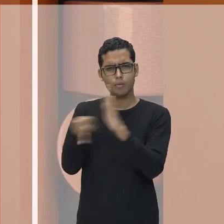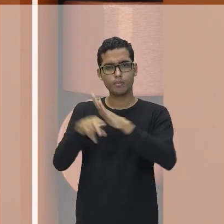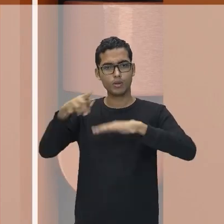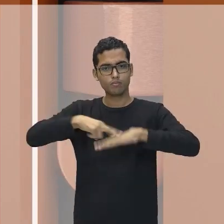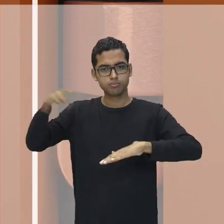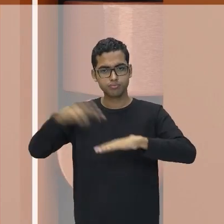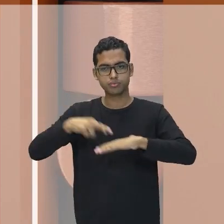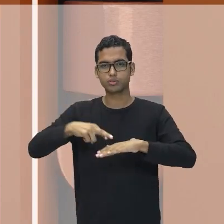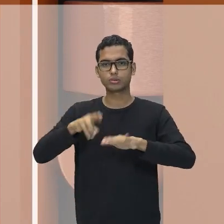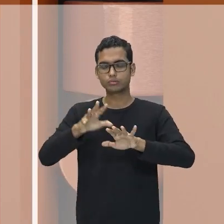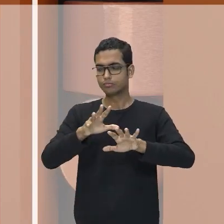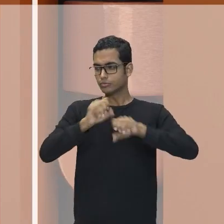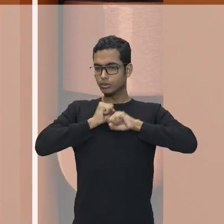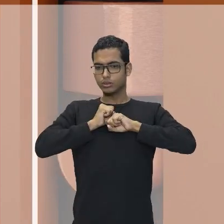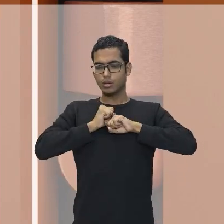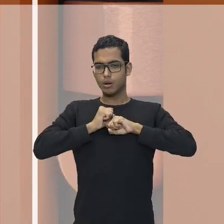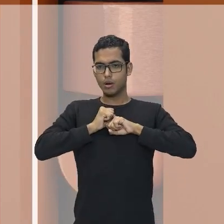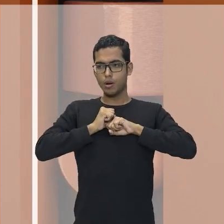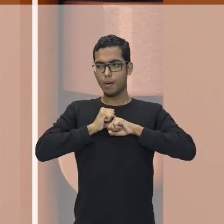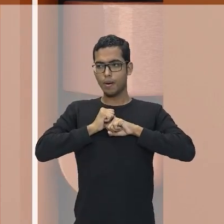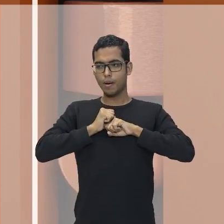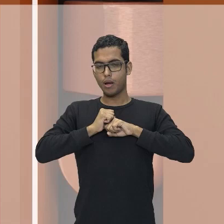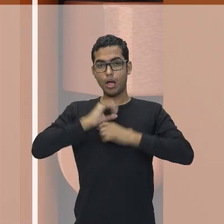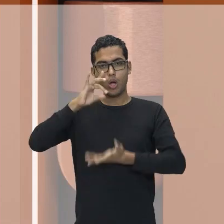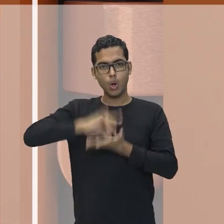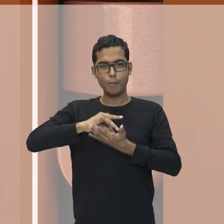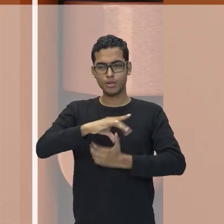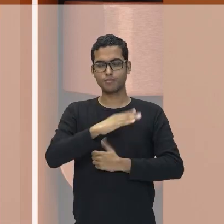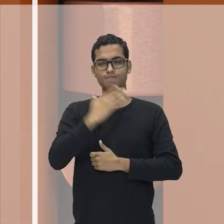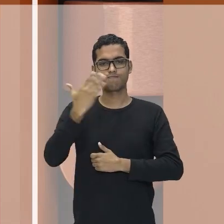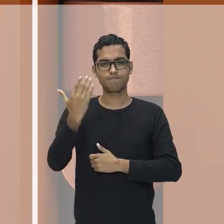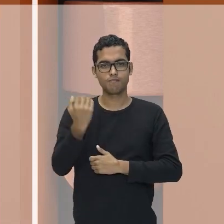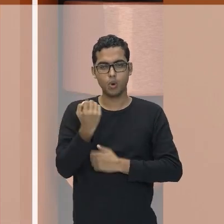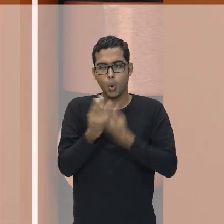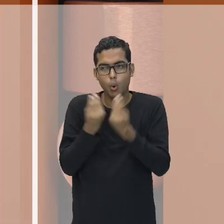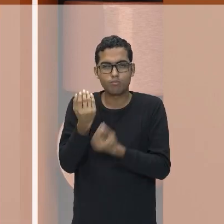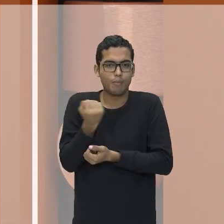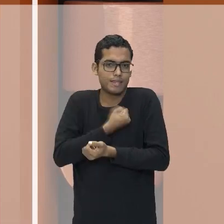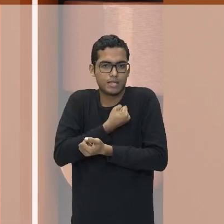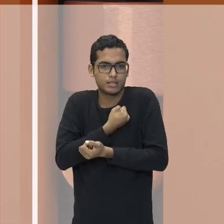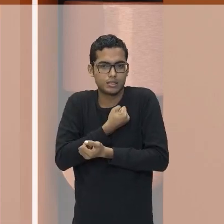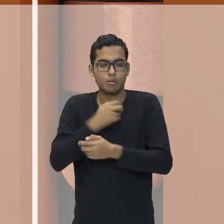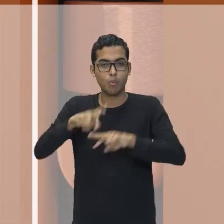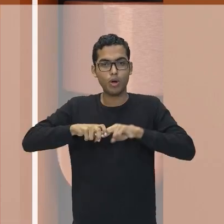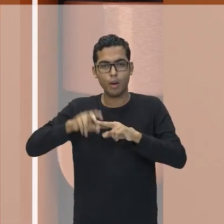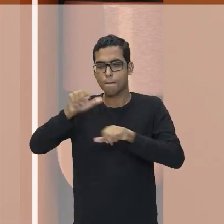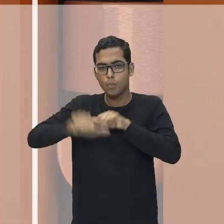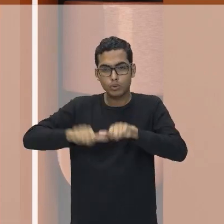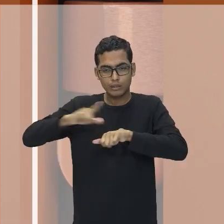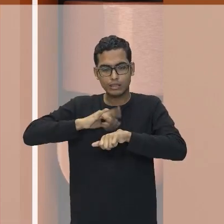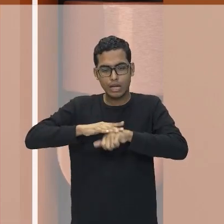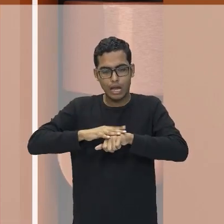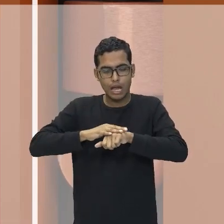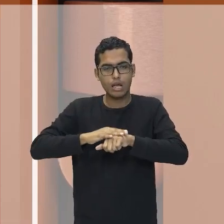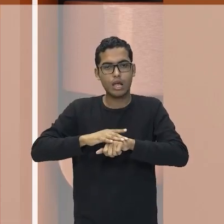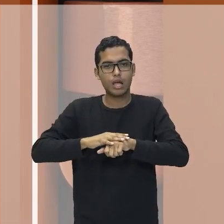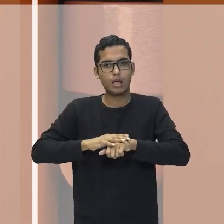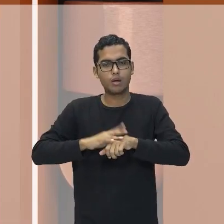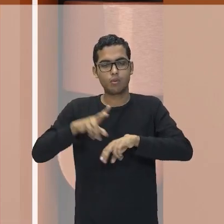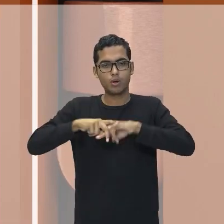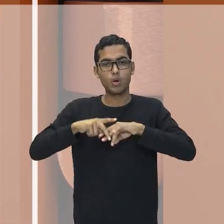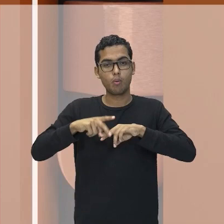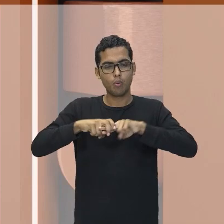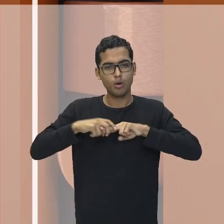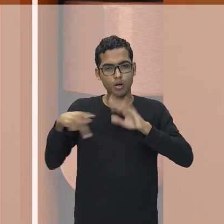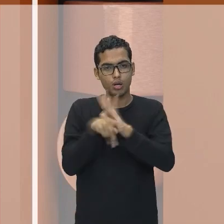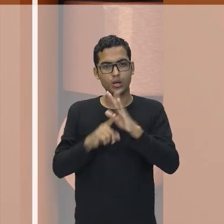muito mais do que a própria explosão em si, porque ela gera doença, ela altera o metabolismo humano e pode,